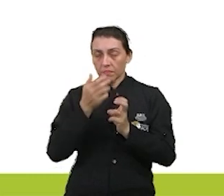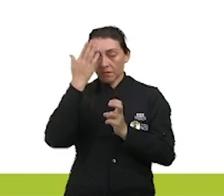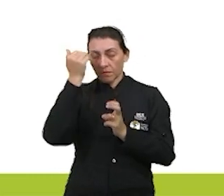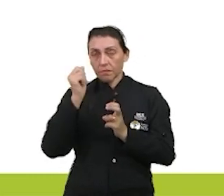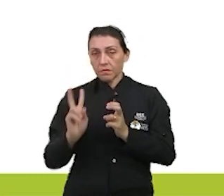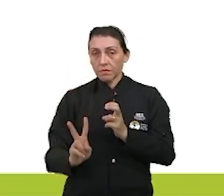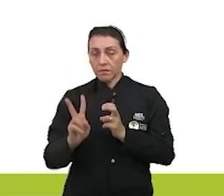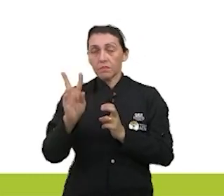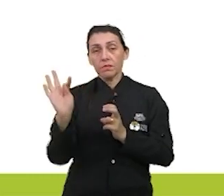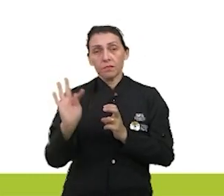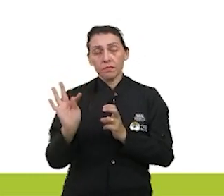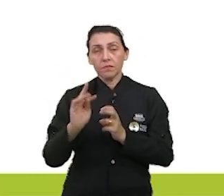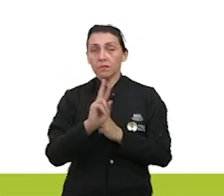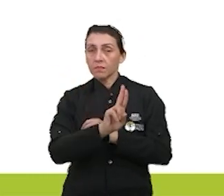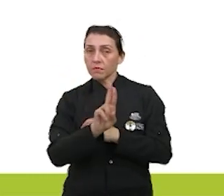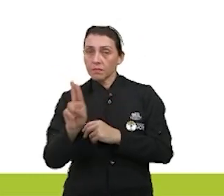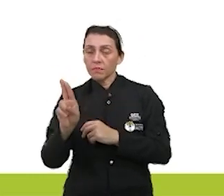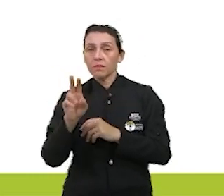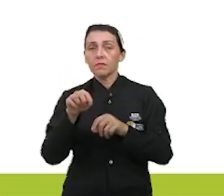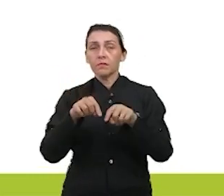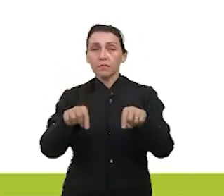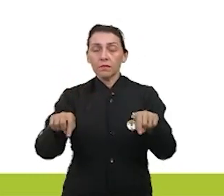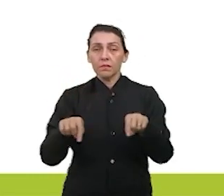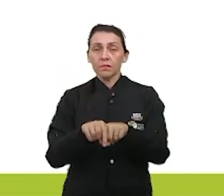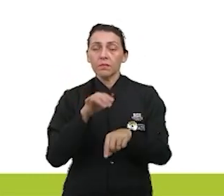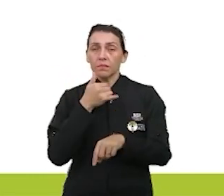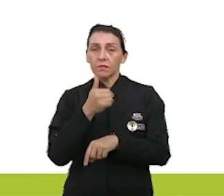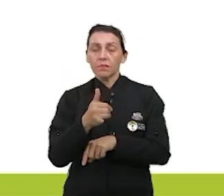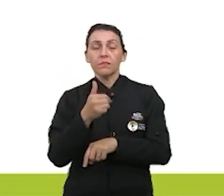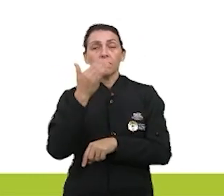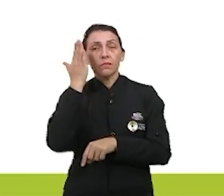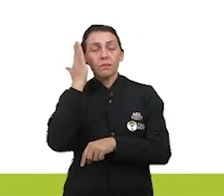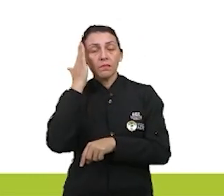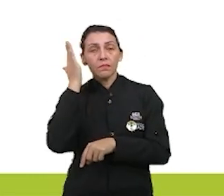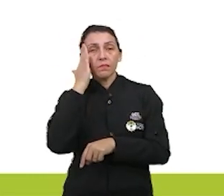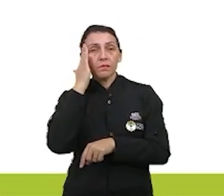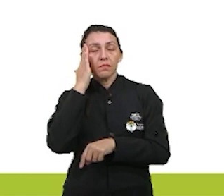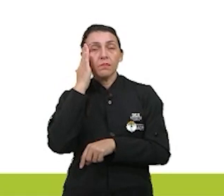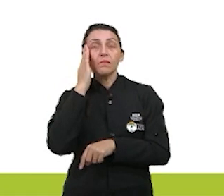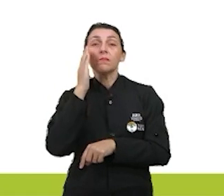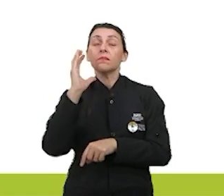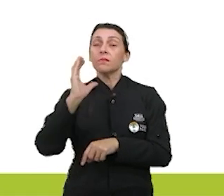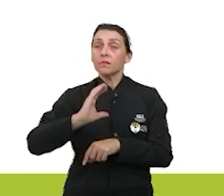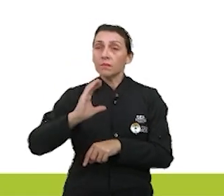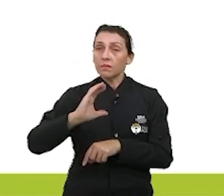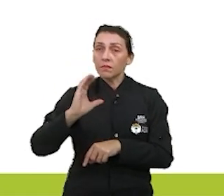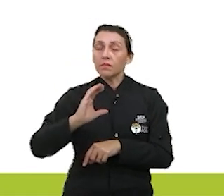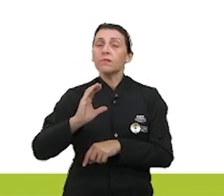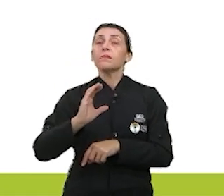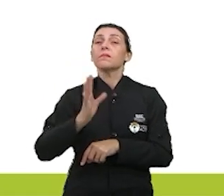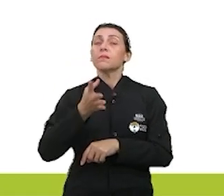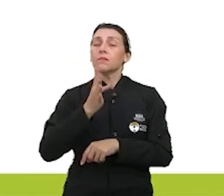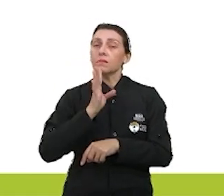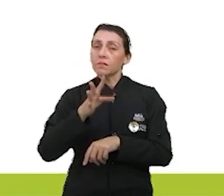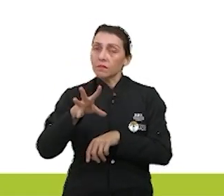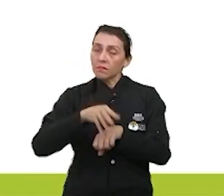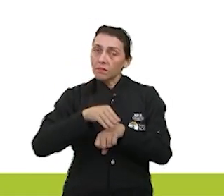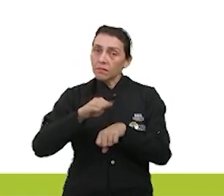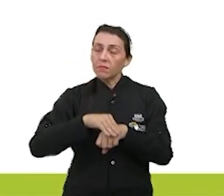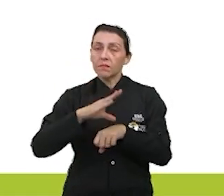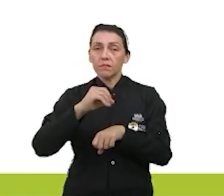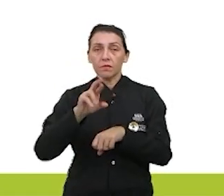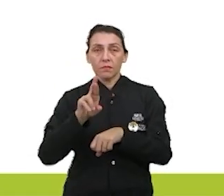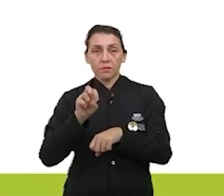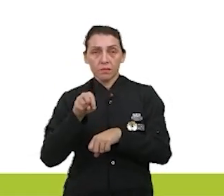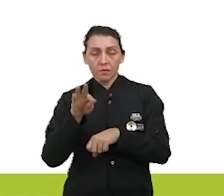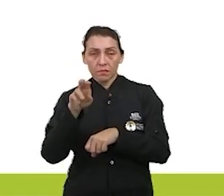o valor da tensão nominal da bateria, determina-se uma carga pelo conhecimento da corrente,